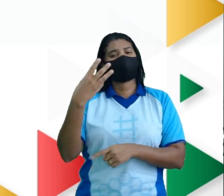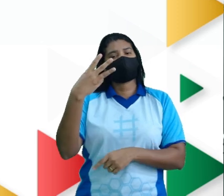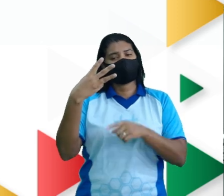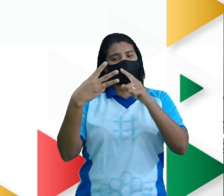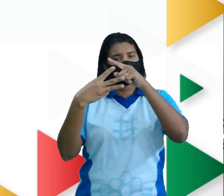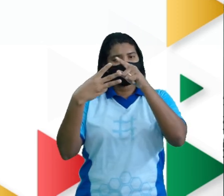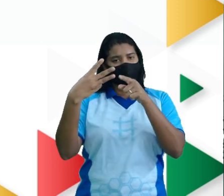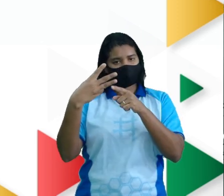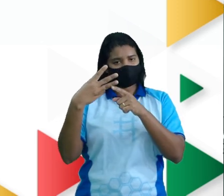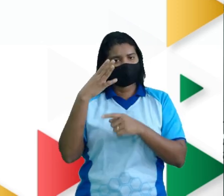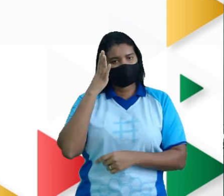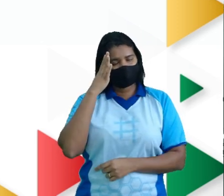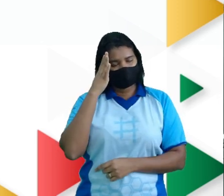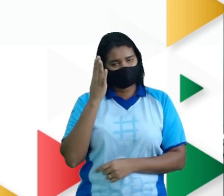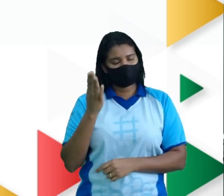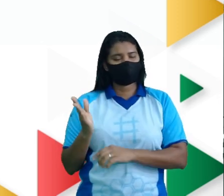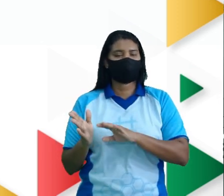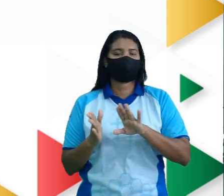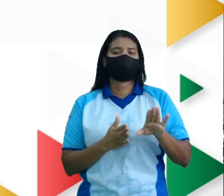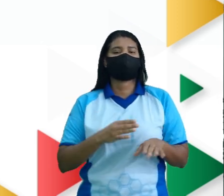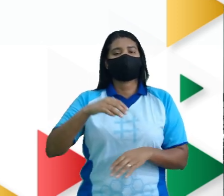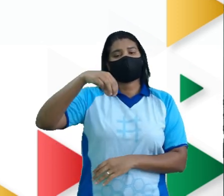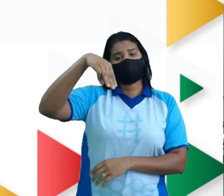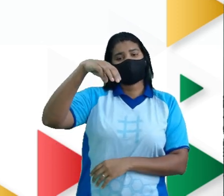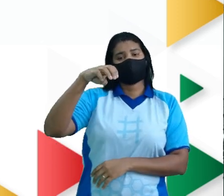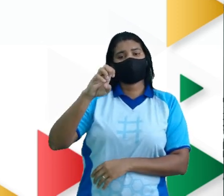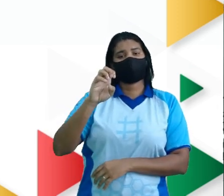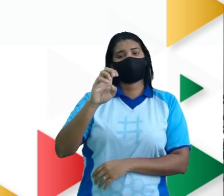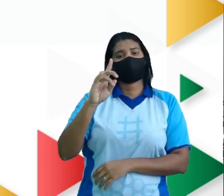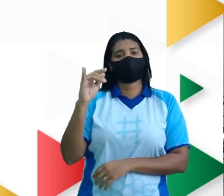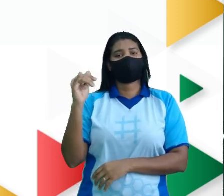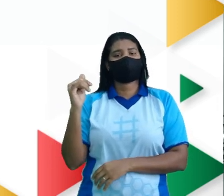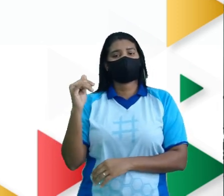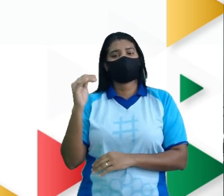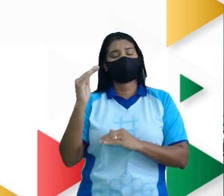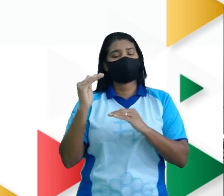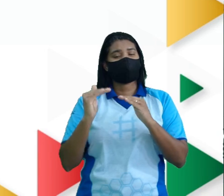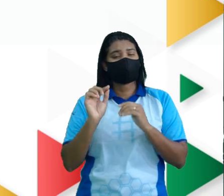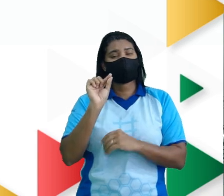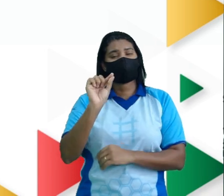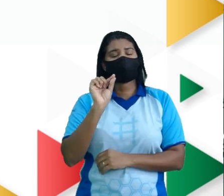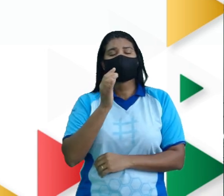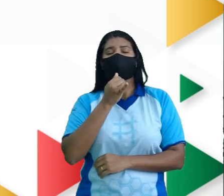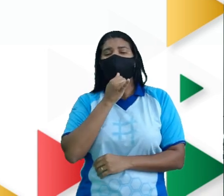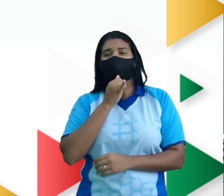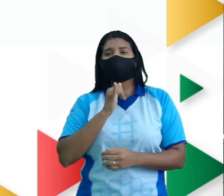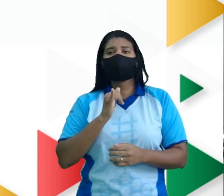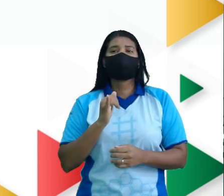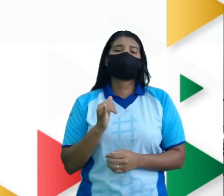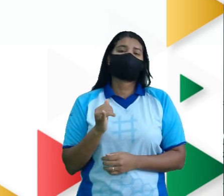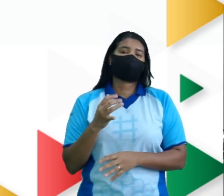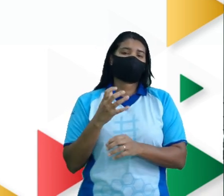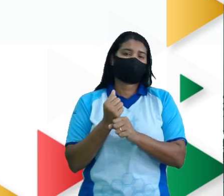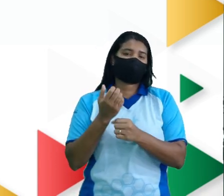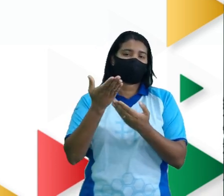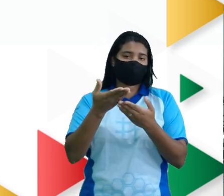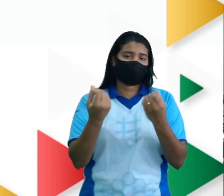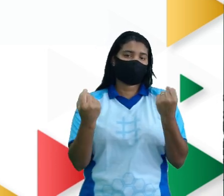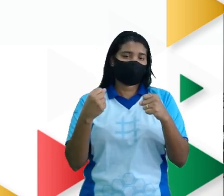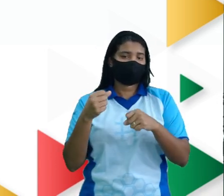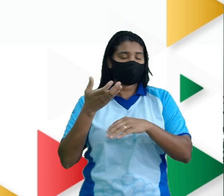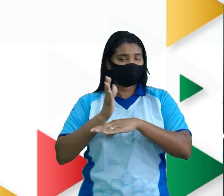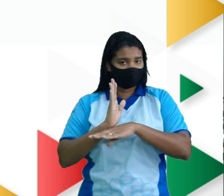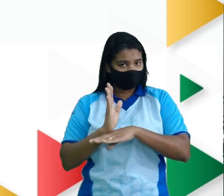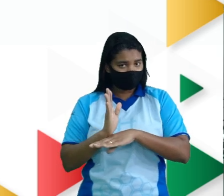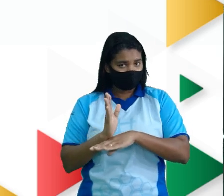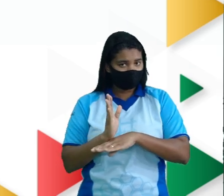Então, obteve a média. Se a média for menor, né, que o valor que você precisa